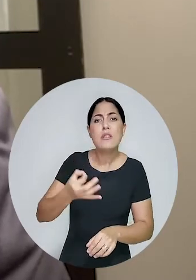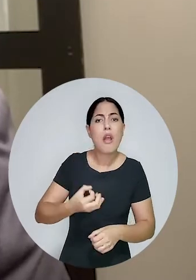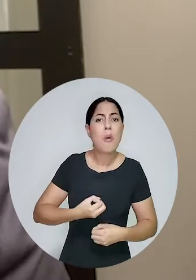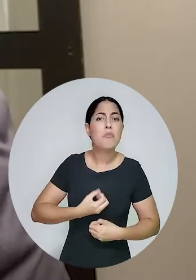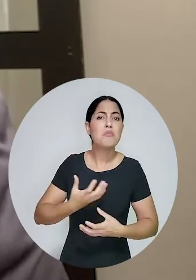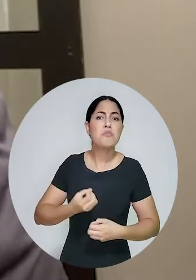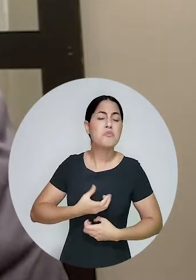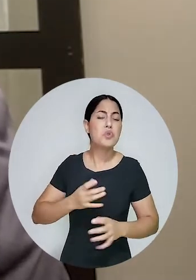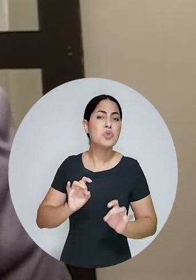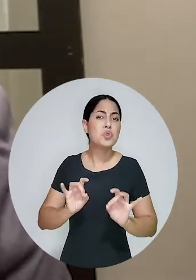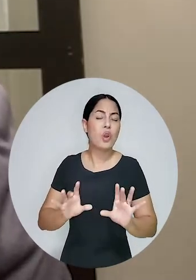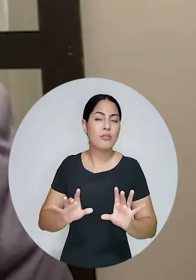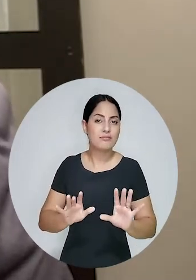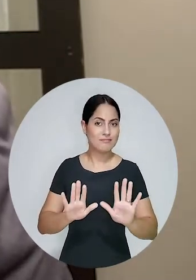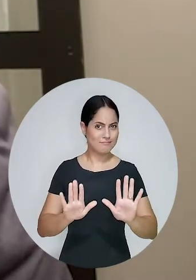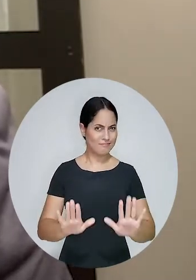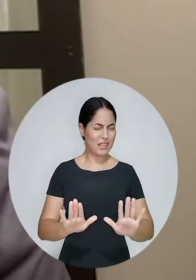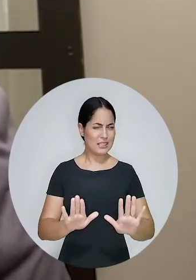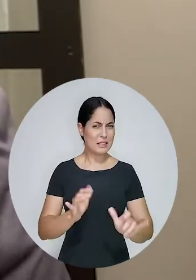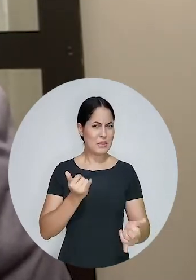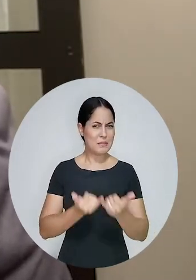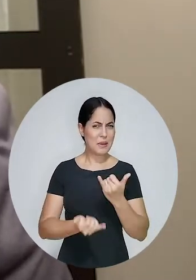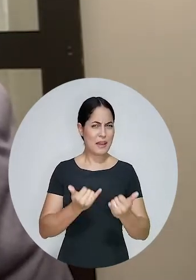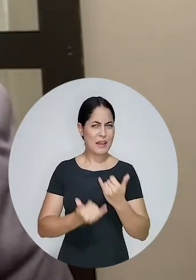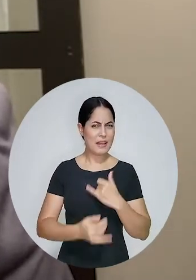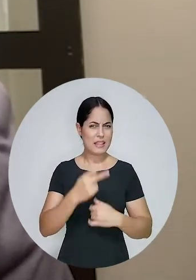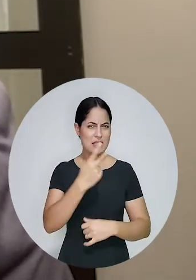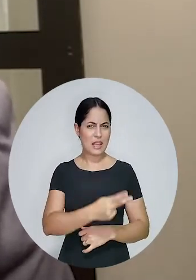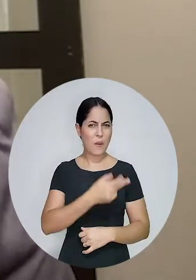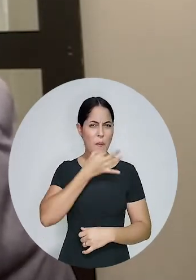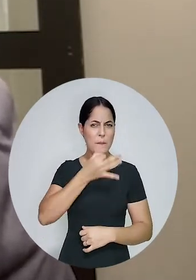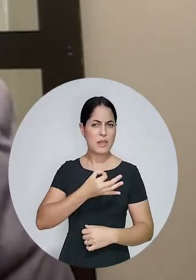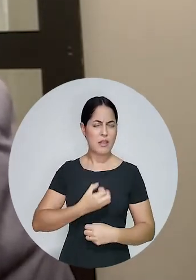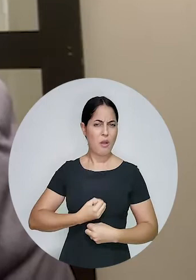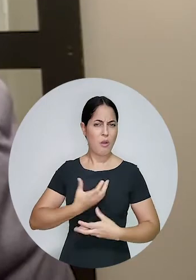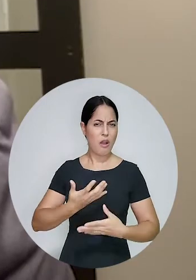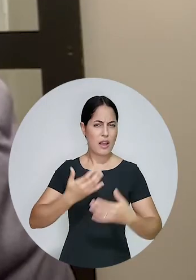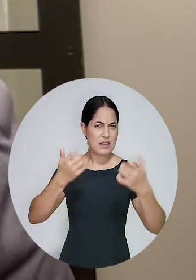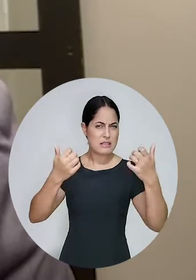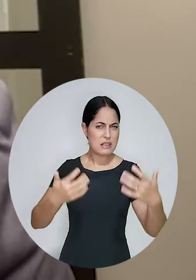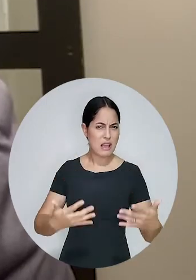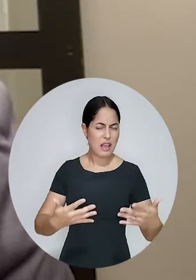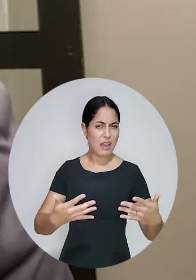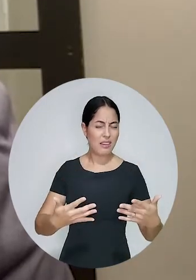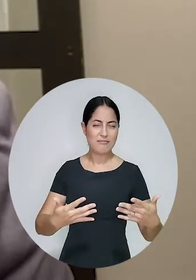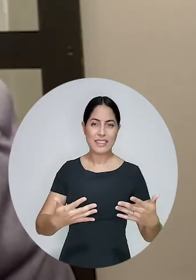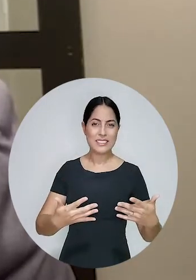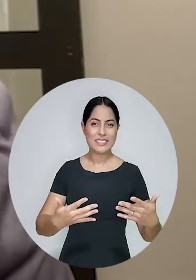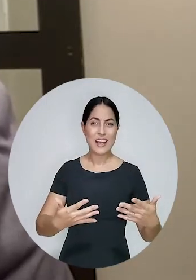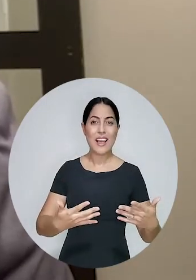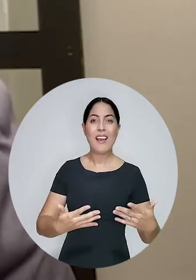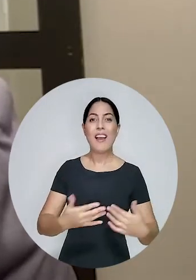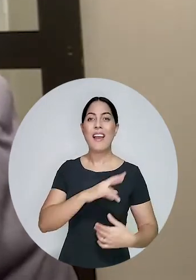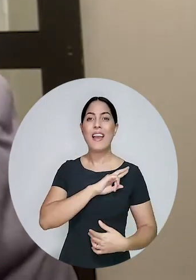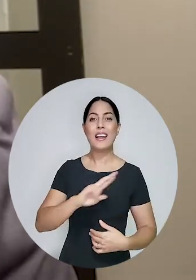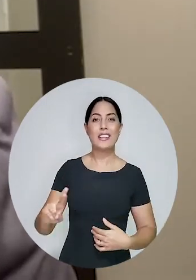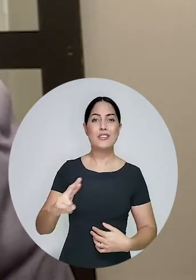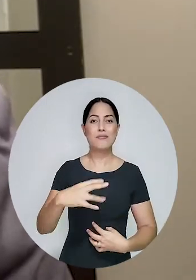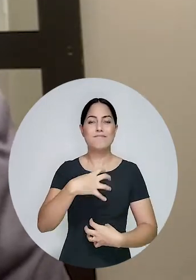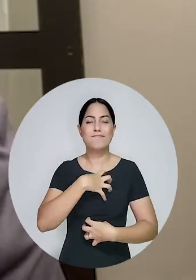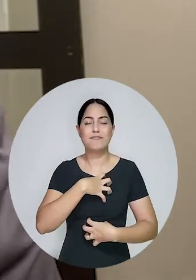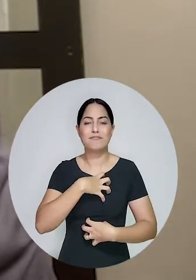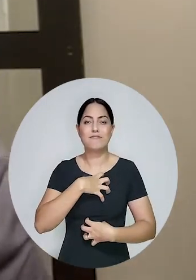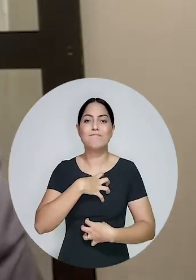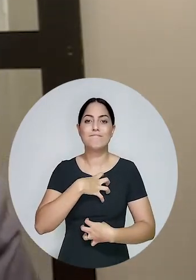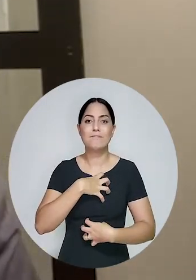com uma simples opinião. Só que a simples opinião ela é invasiva, ela acaba